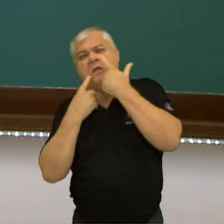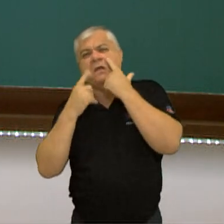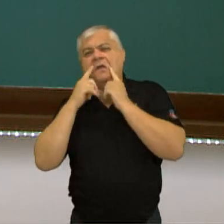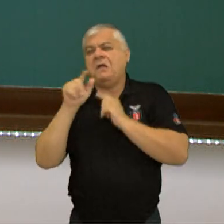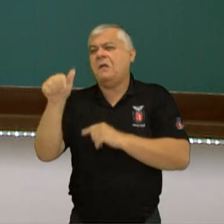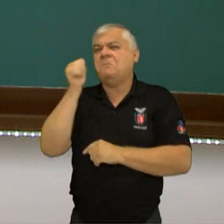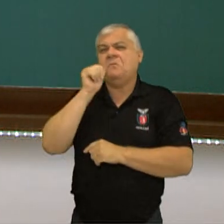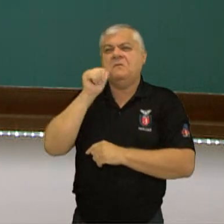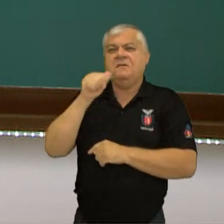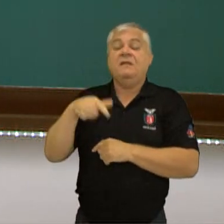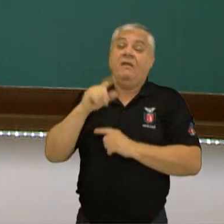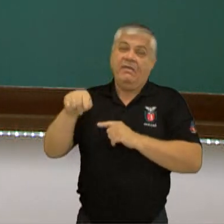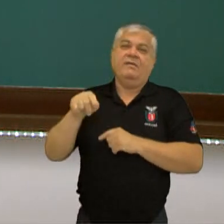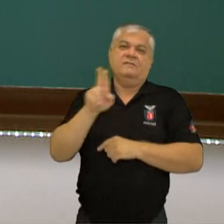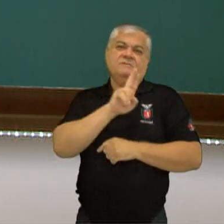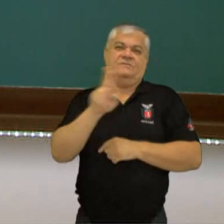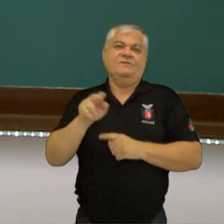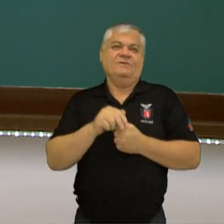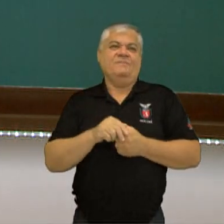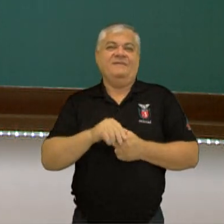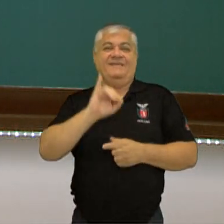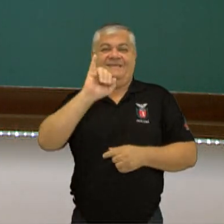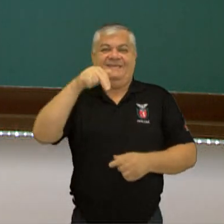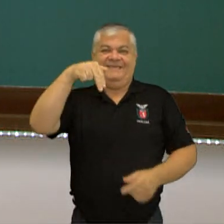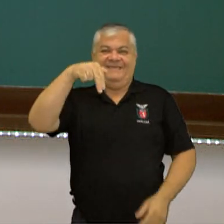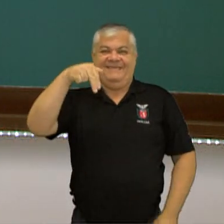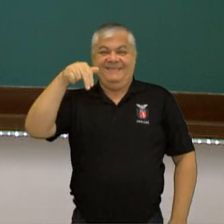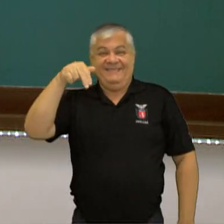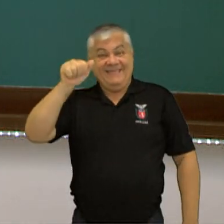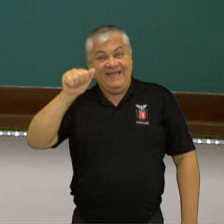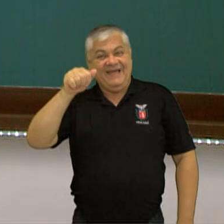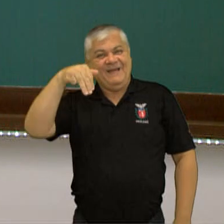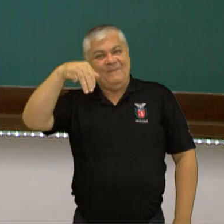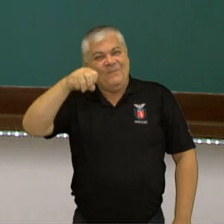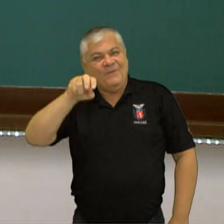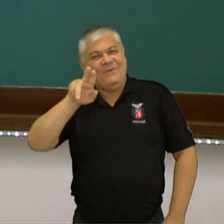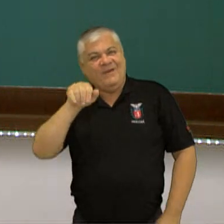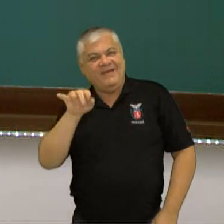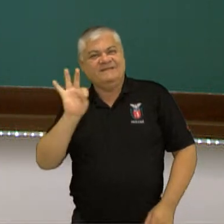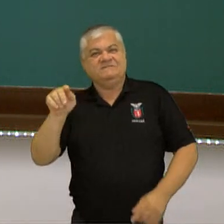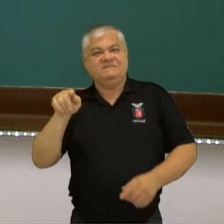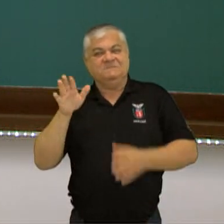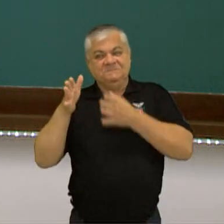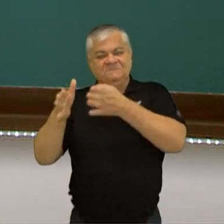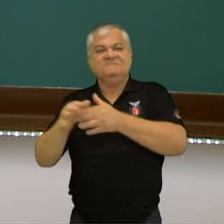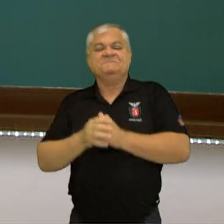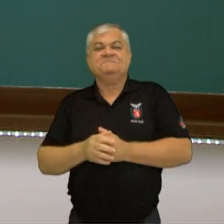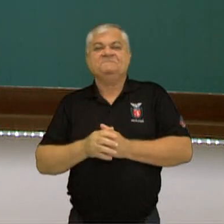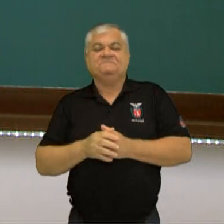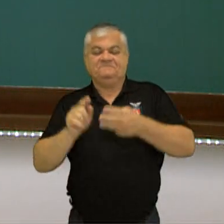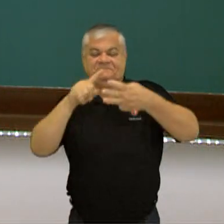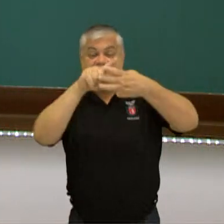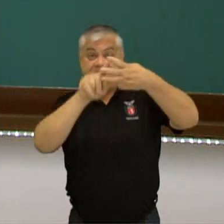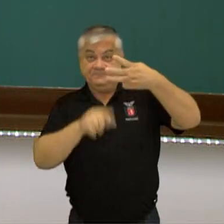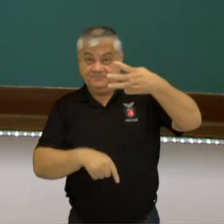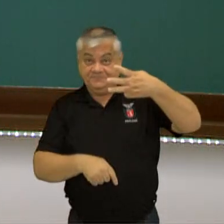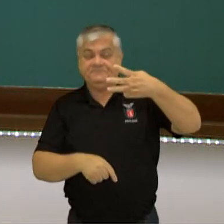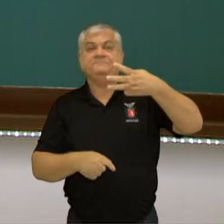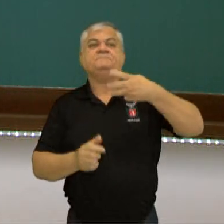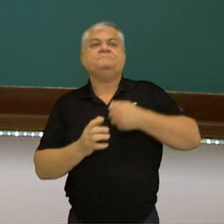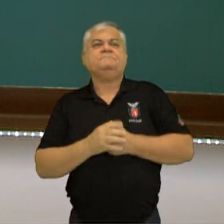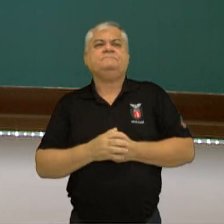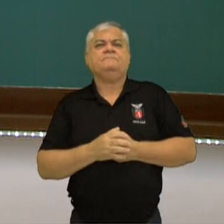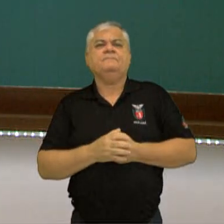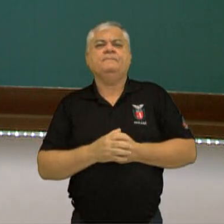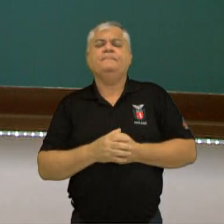mulher, né? Por aí vai. Né? E os malandrinhos aqui, que tem os personagens da classe social, e os Vecchi. Então, os Anni, Vecchi e Innamorati.